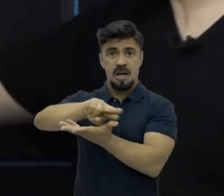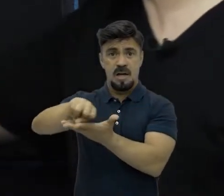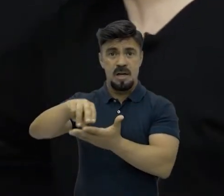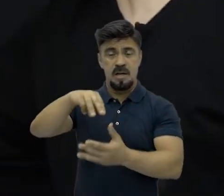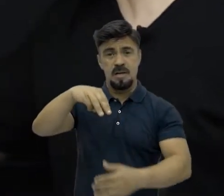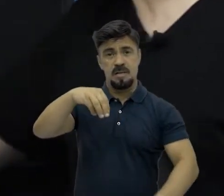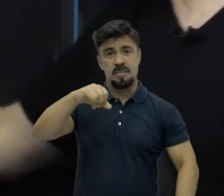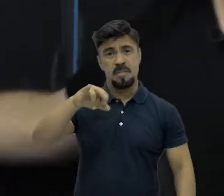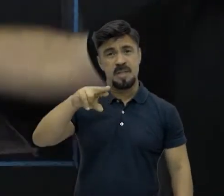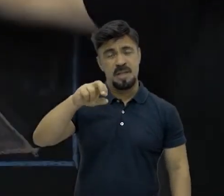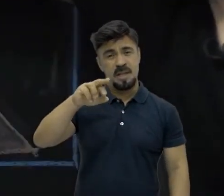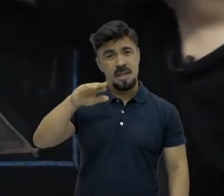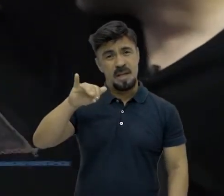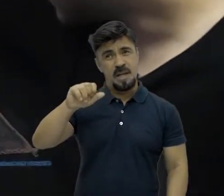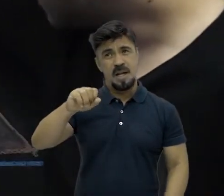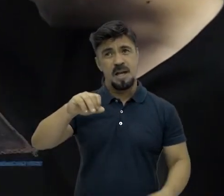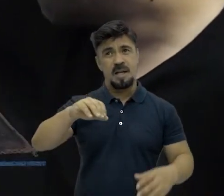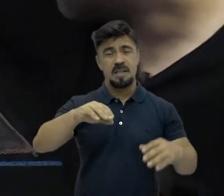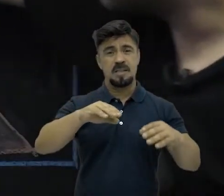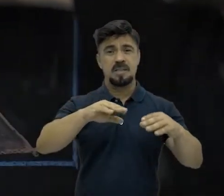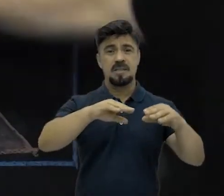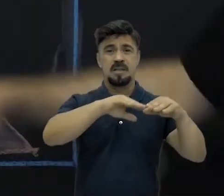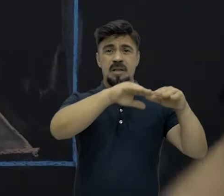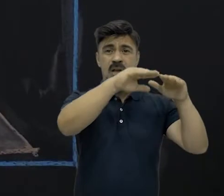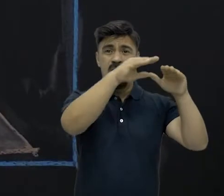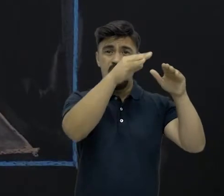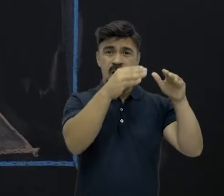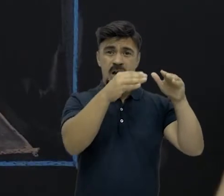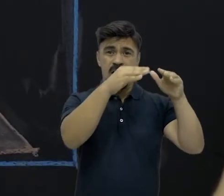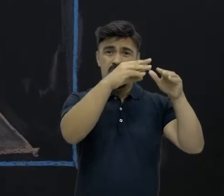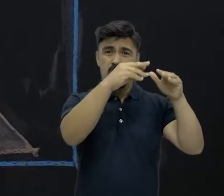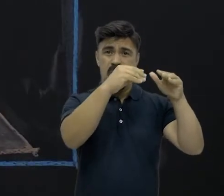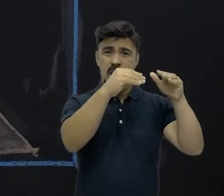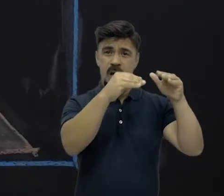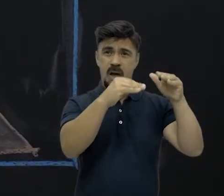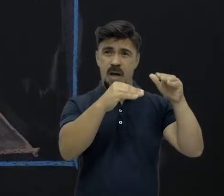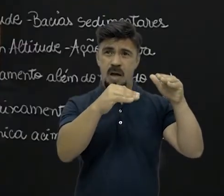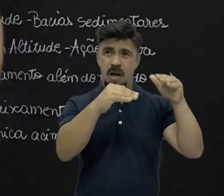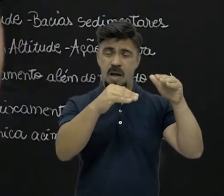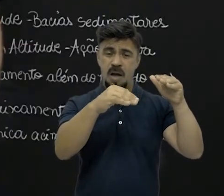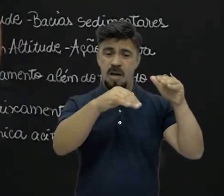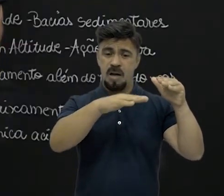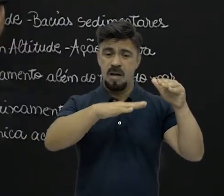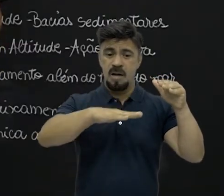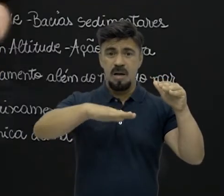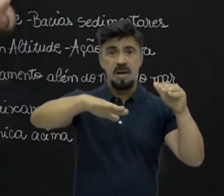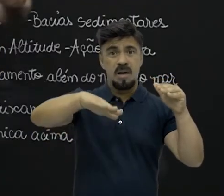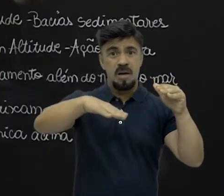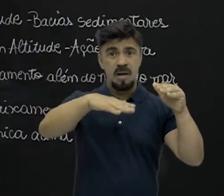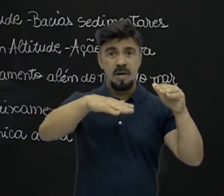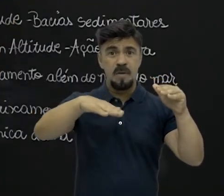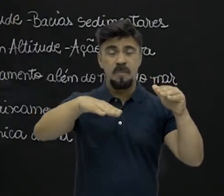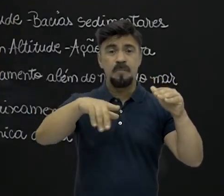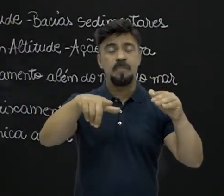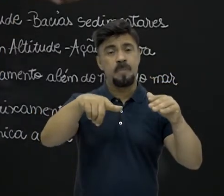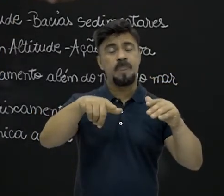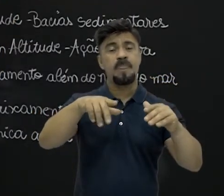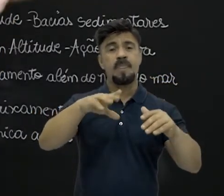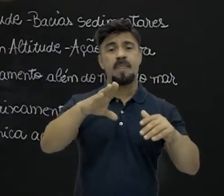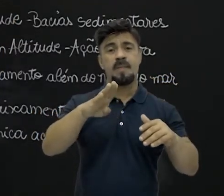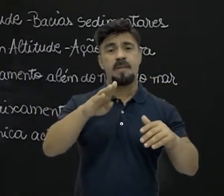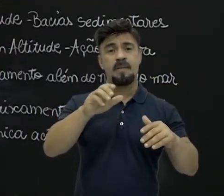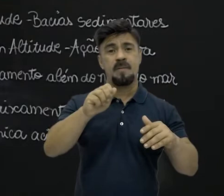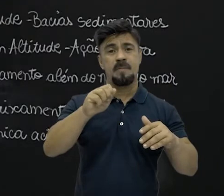aqui e sofreu esse desgaste, acabou formando essa bacia sedimentar. Então, essas bacias